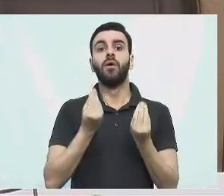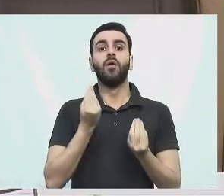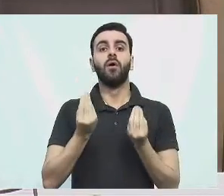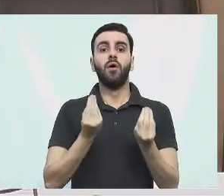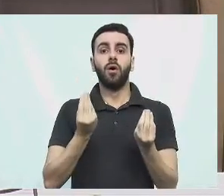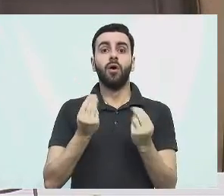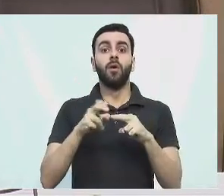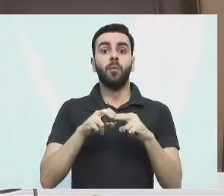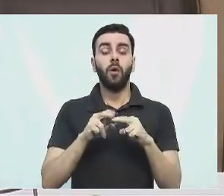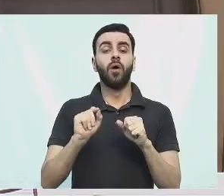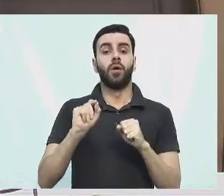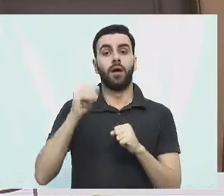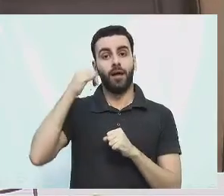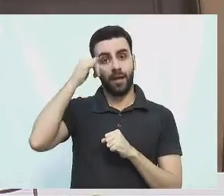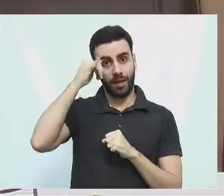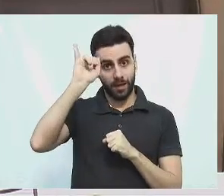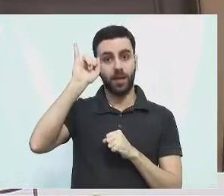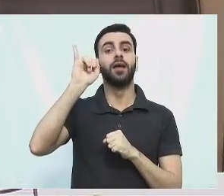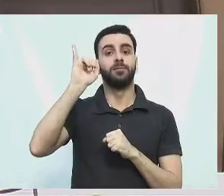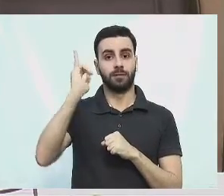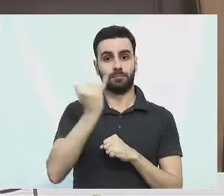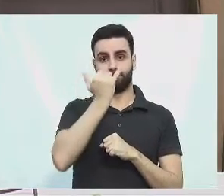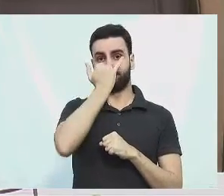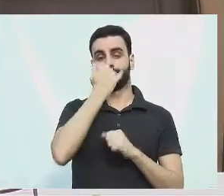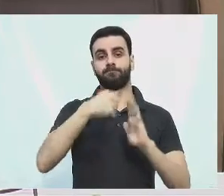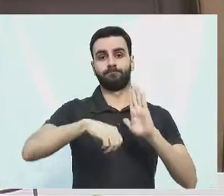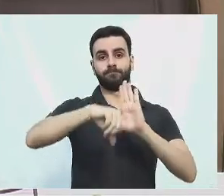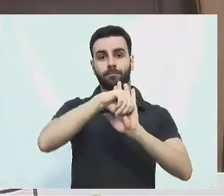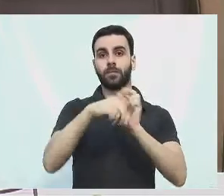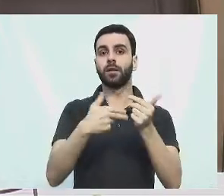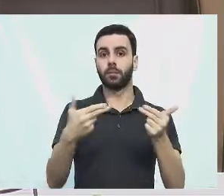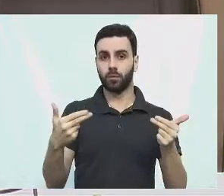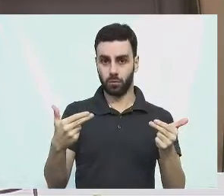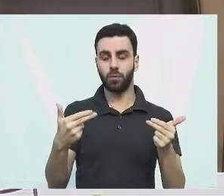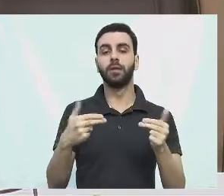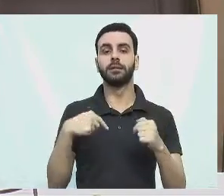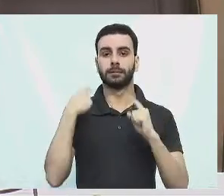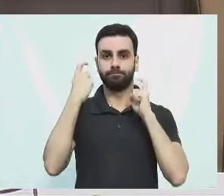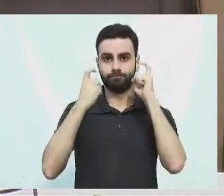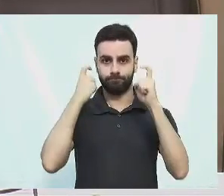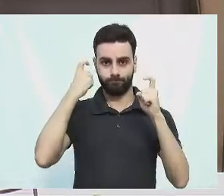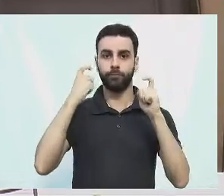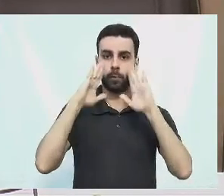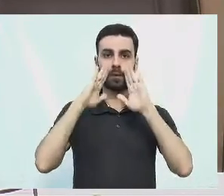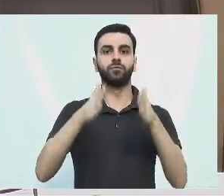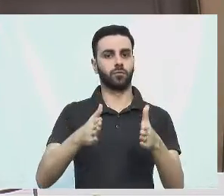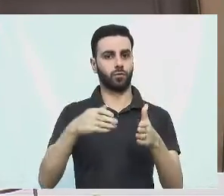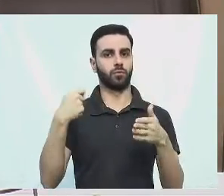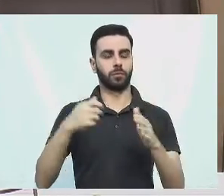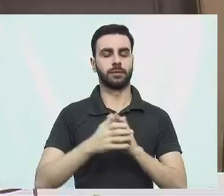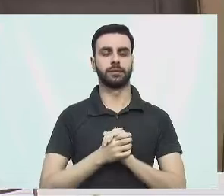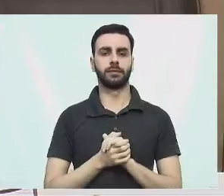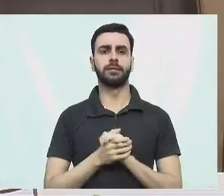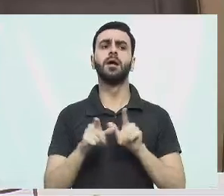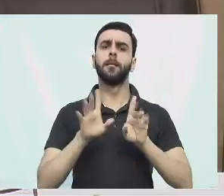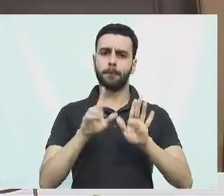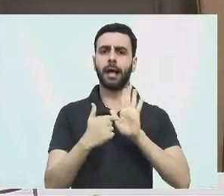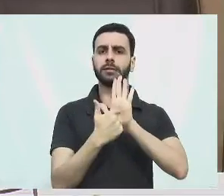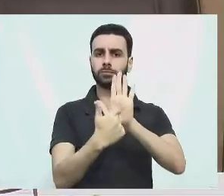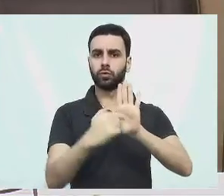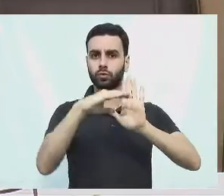até para não incorrer nenhuma improbidade administrativa, e é uma preocupação que a gente tem que ter, embora